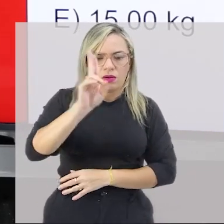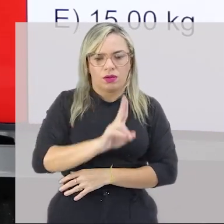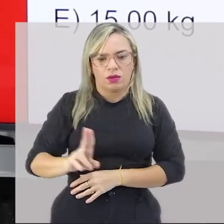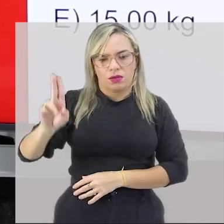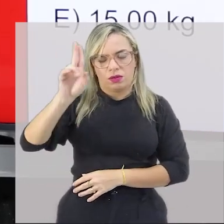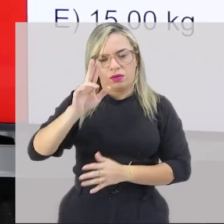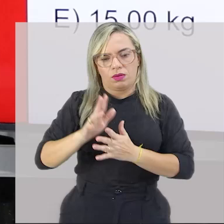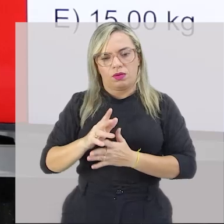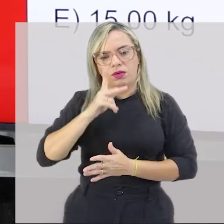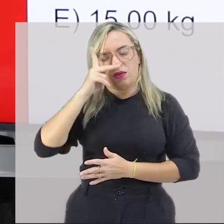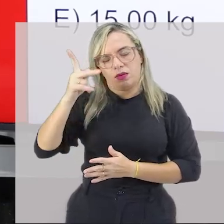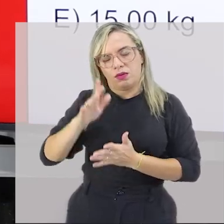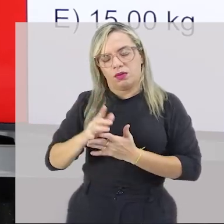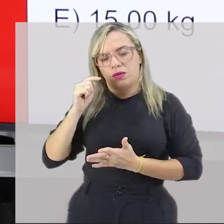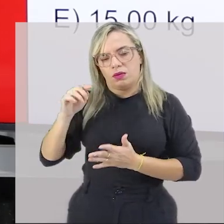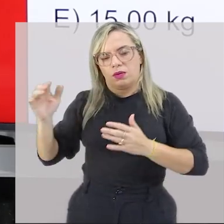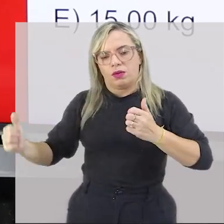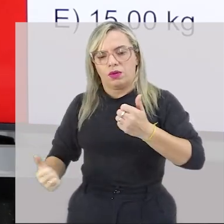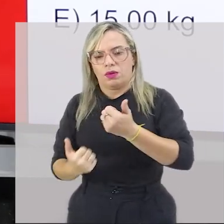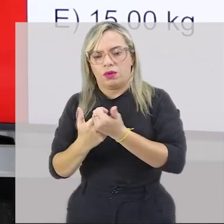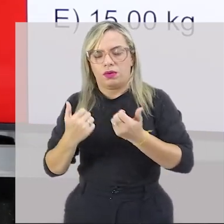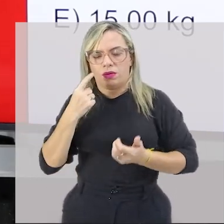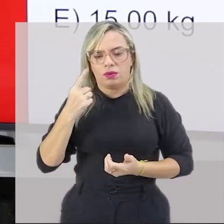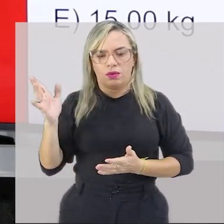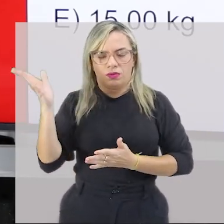da força até o apoio. Então vamos lá.